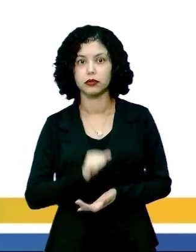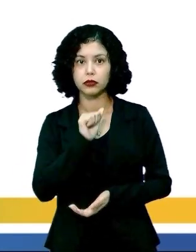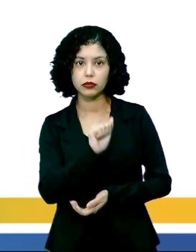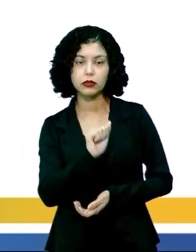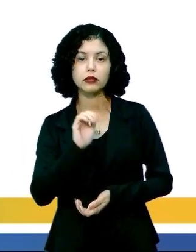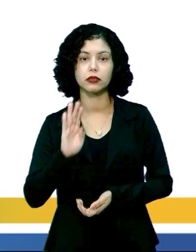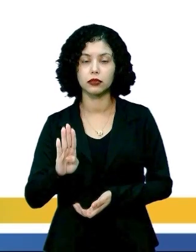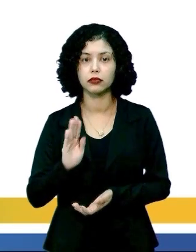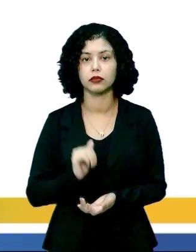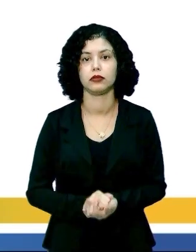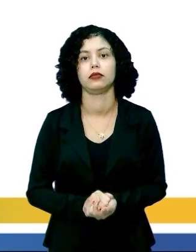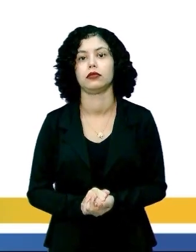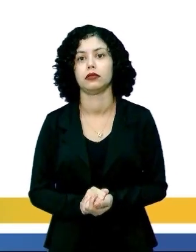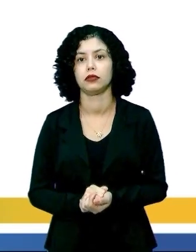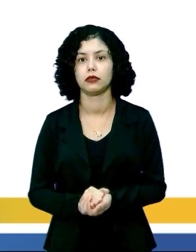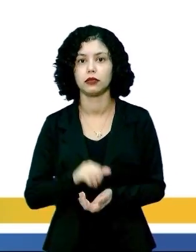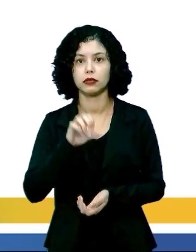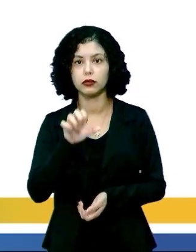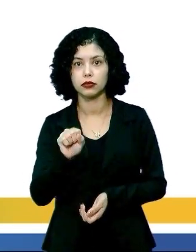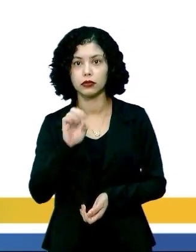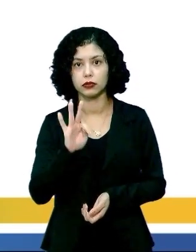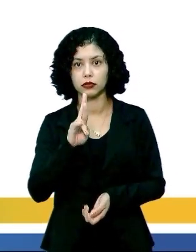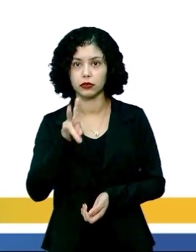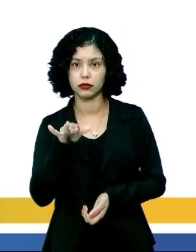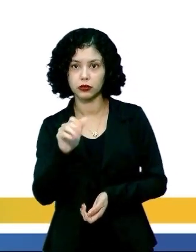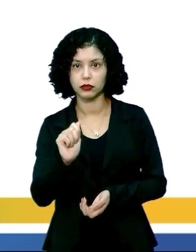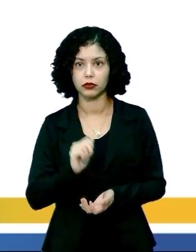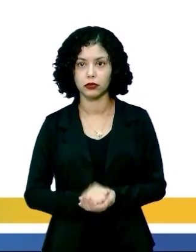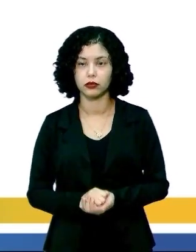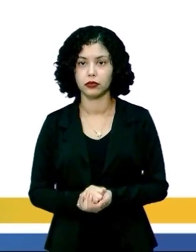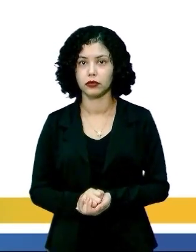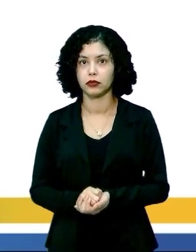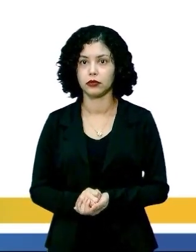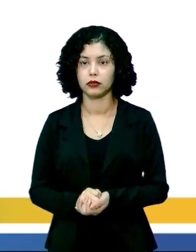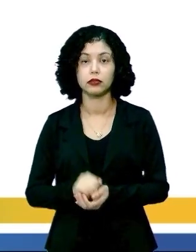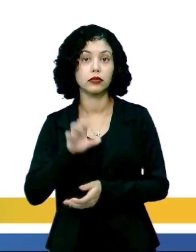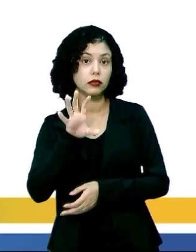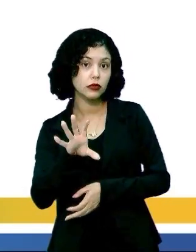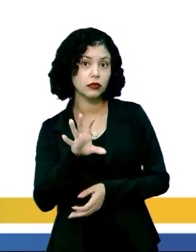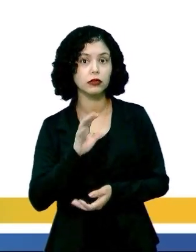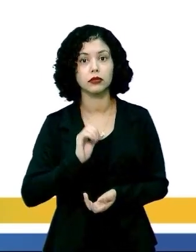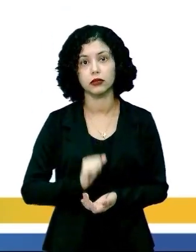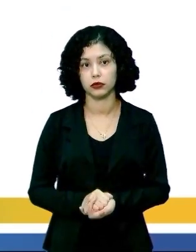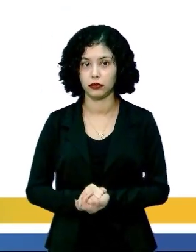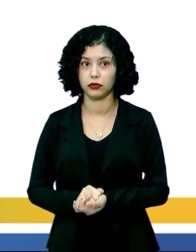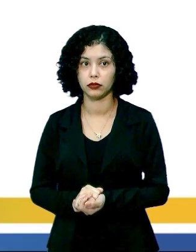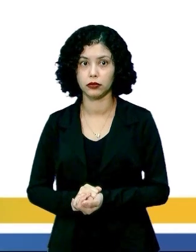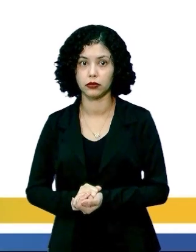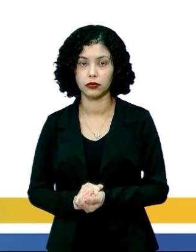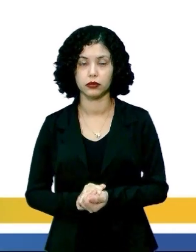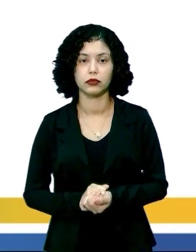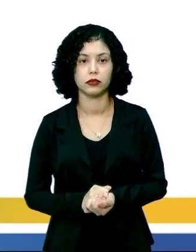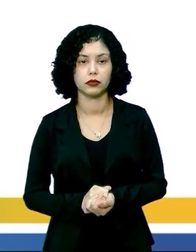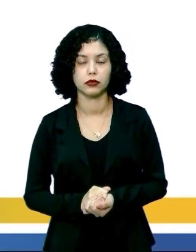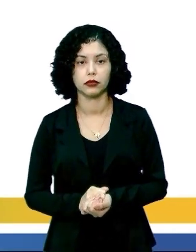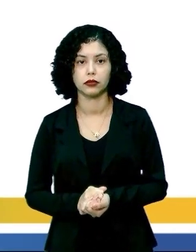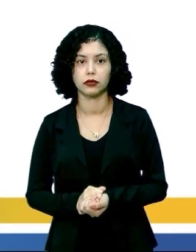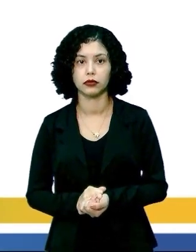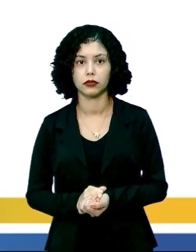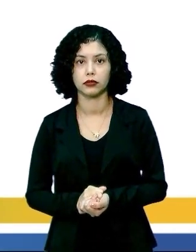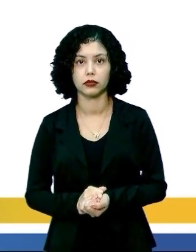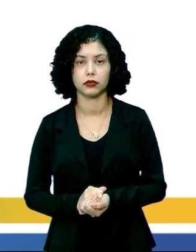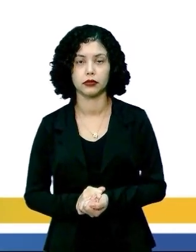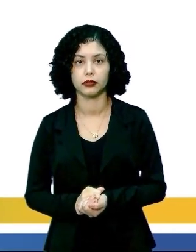B, que é dos conjuntos, é uma função sobrejetora. Se somente se,